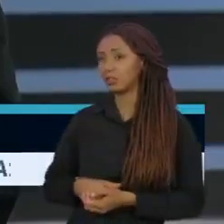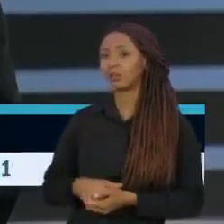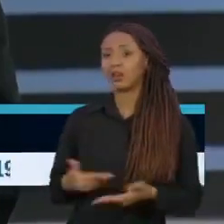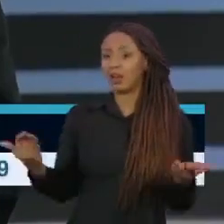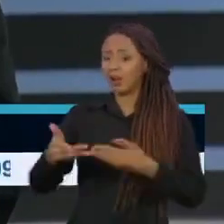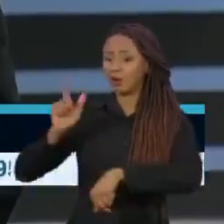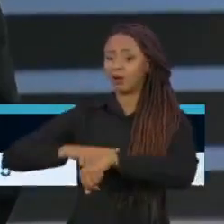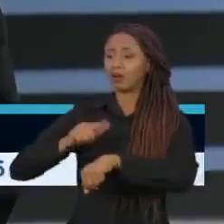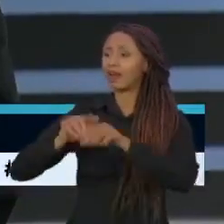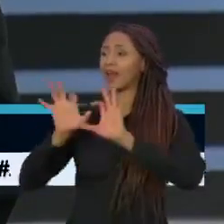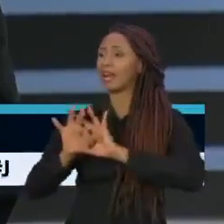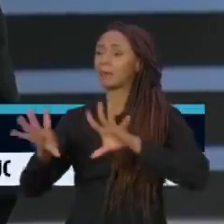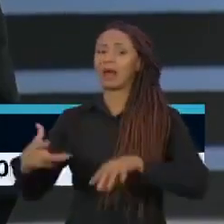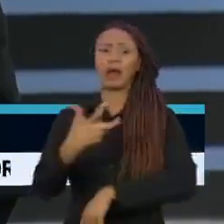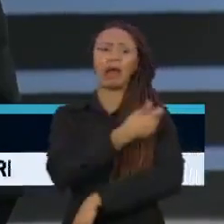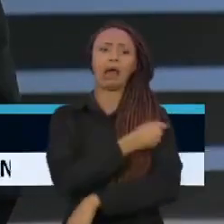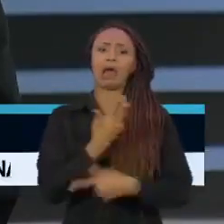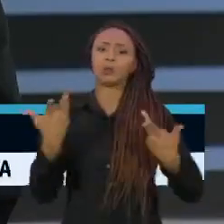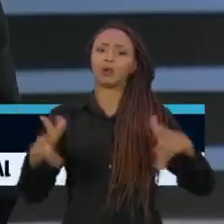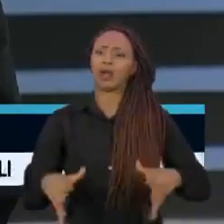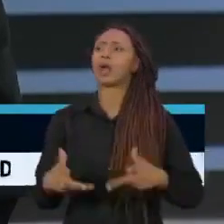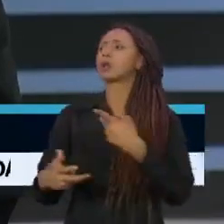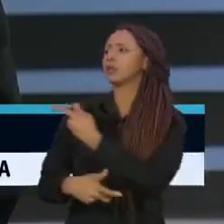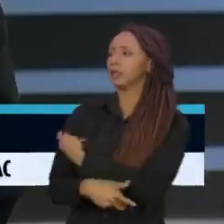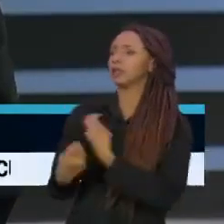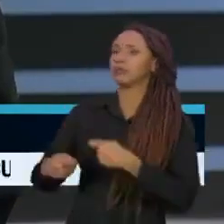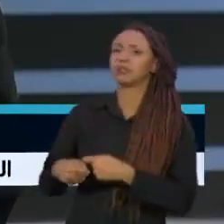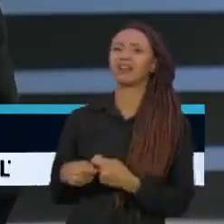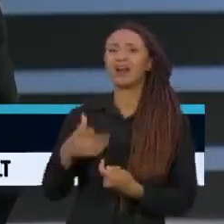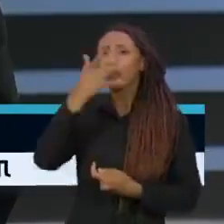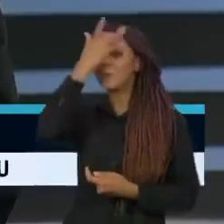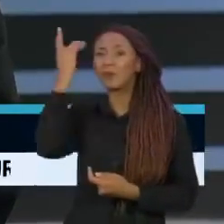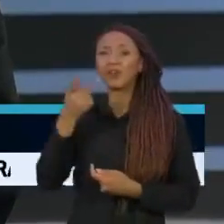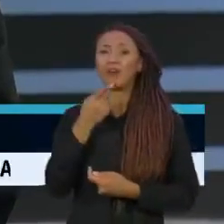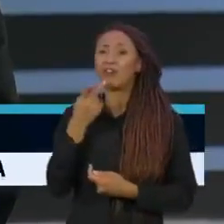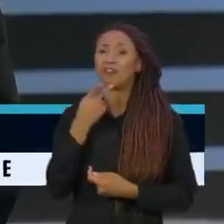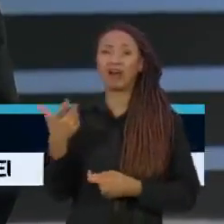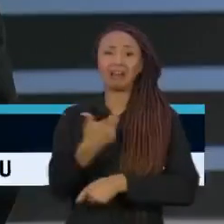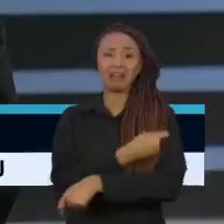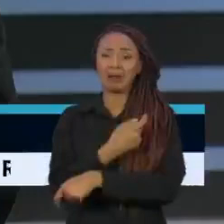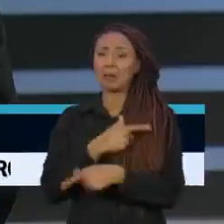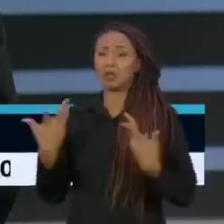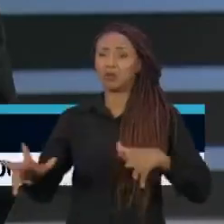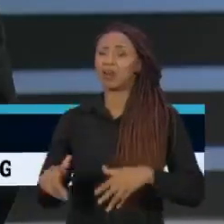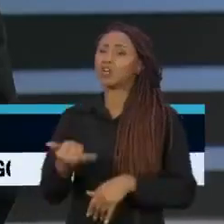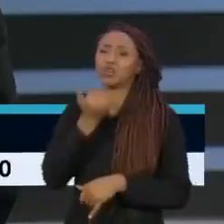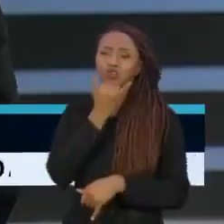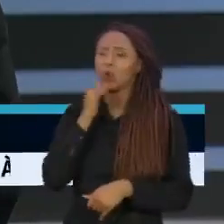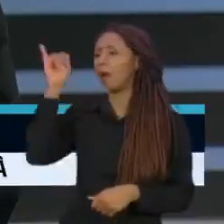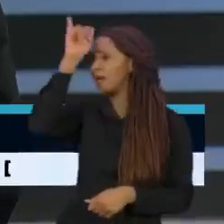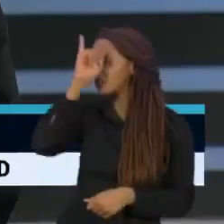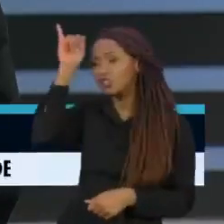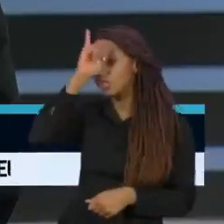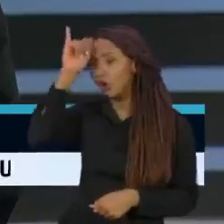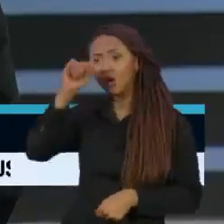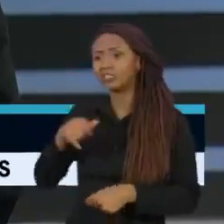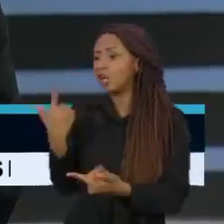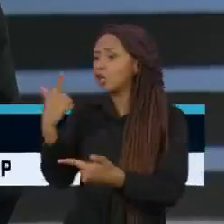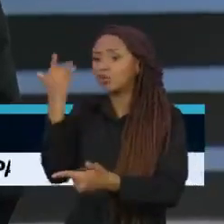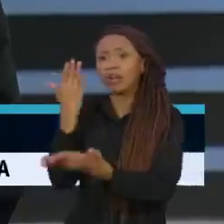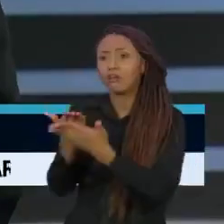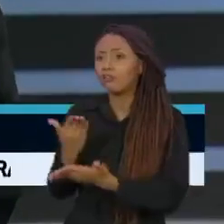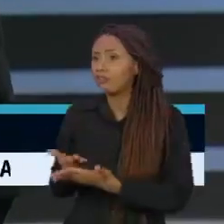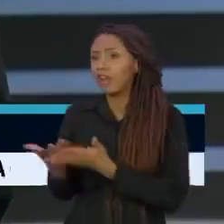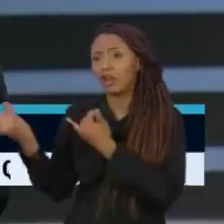nome da Liberdade individual terão tomar vacina é um bando de liberar o idiota mal formado por que você está